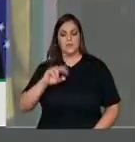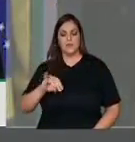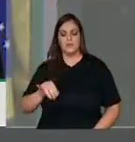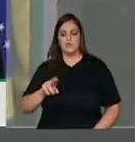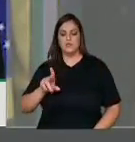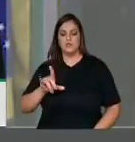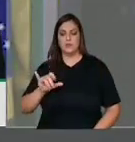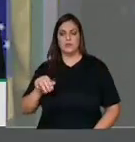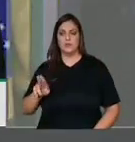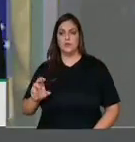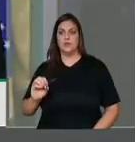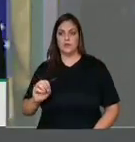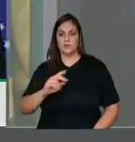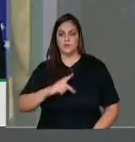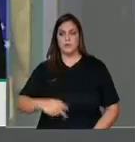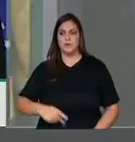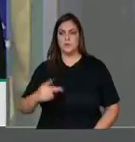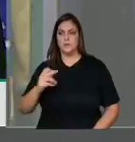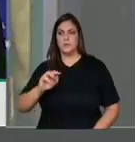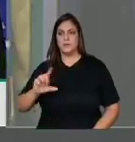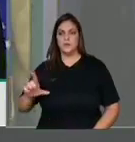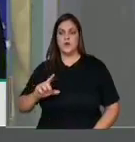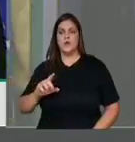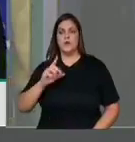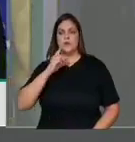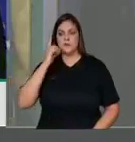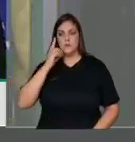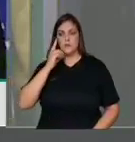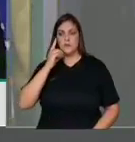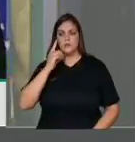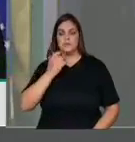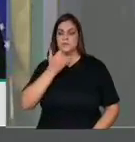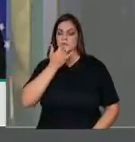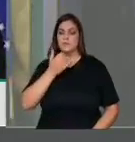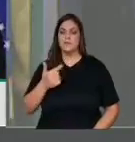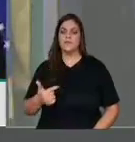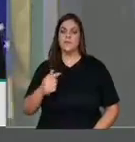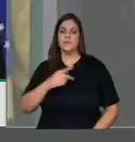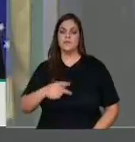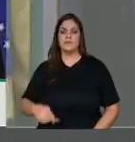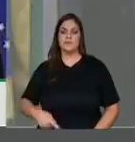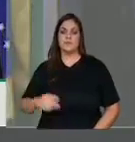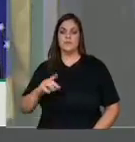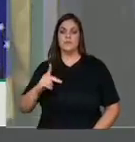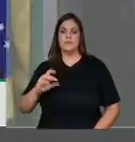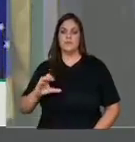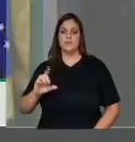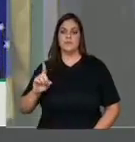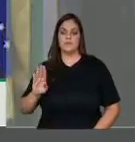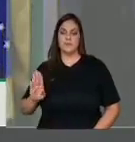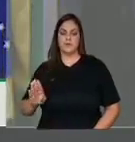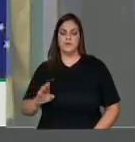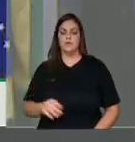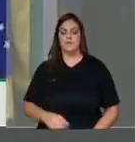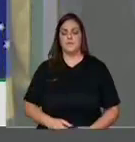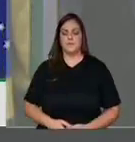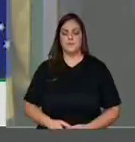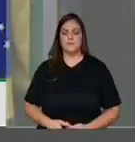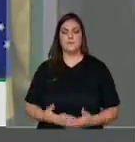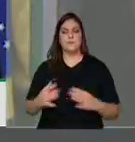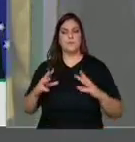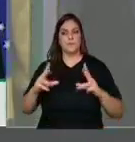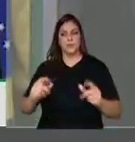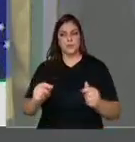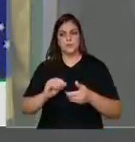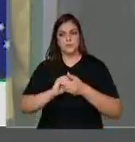presidente nacional do PSOL, e senhor Walter Sorretino, vice-presidente nacional do PCdoB. Senhoras e senhores parlamentares,